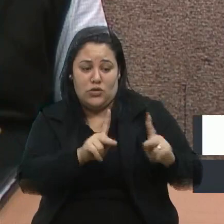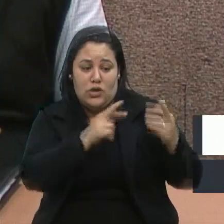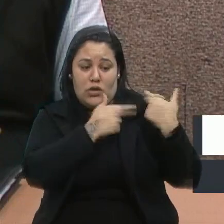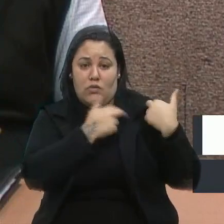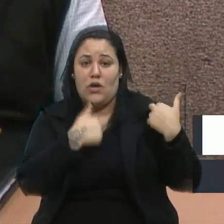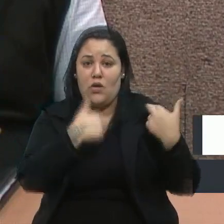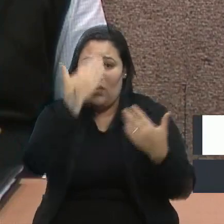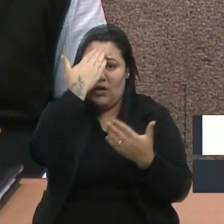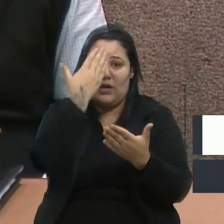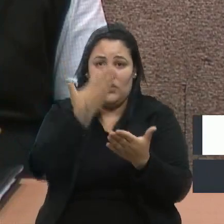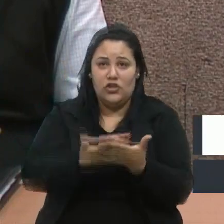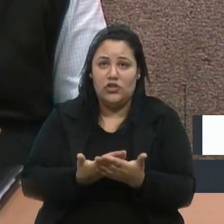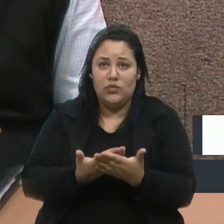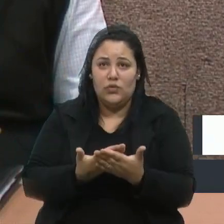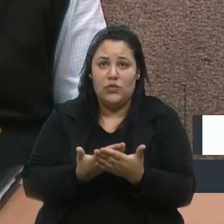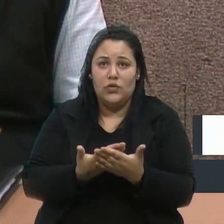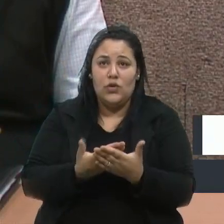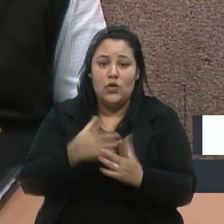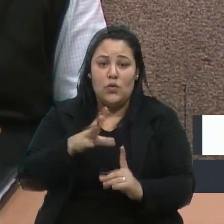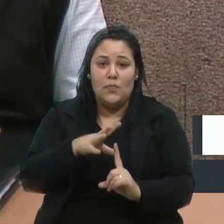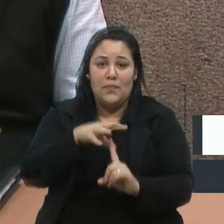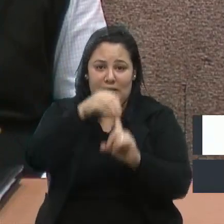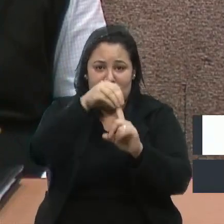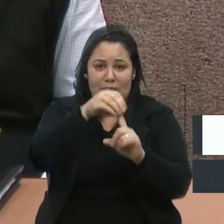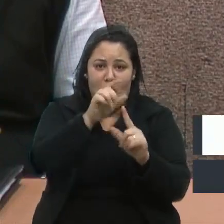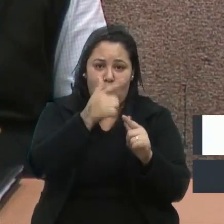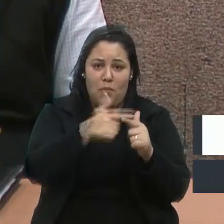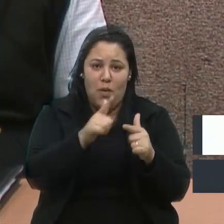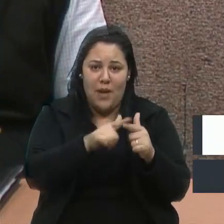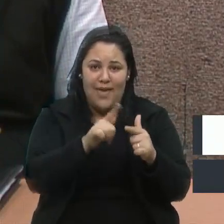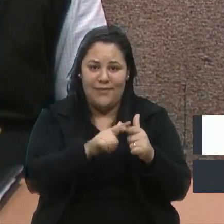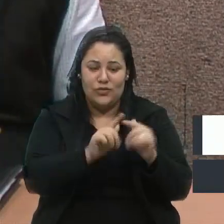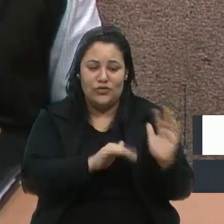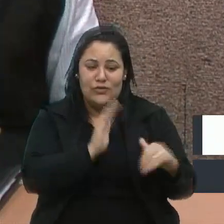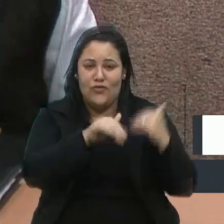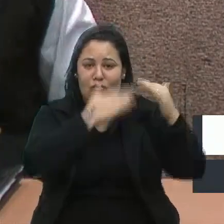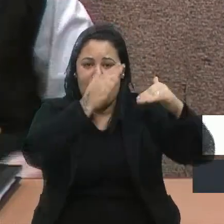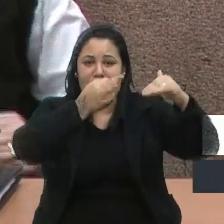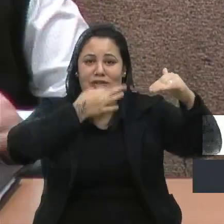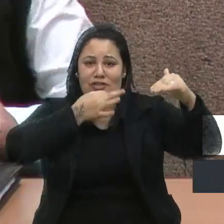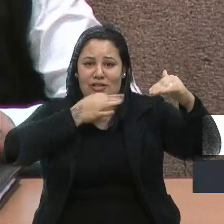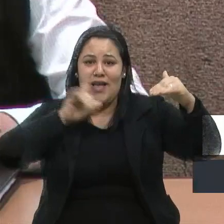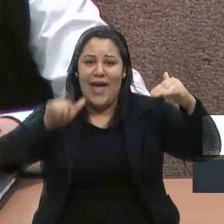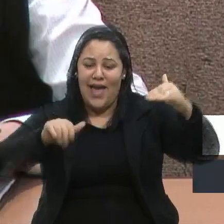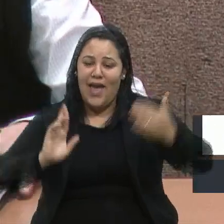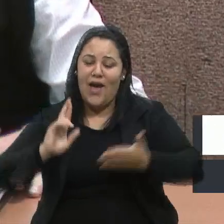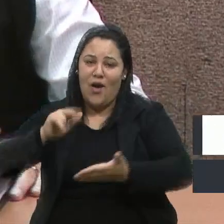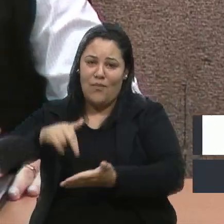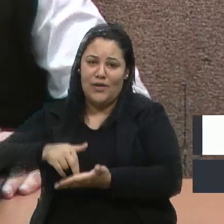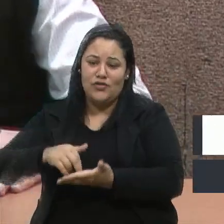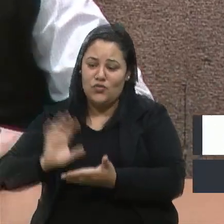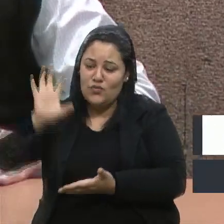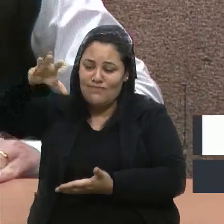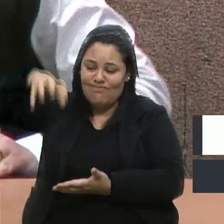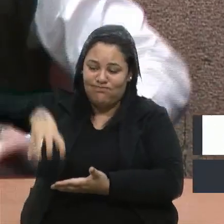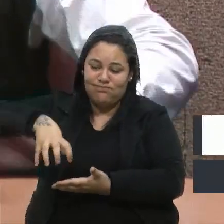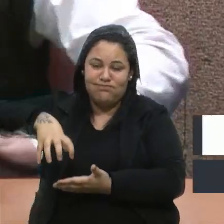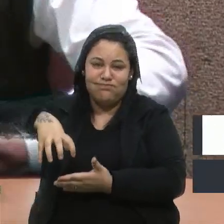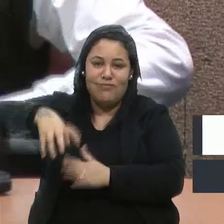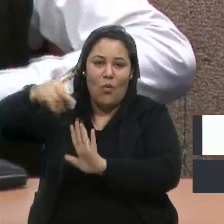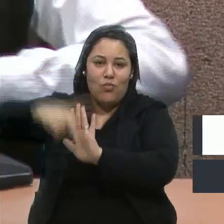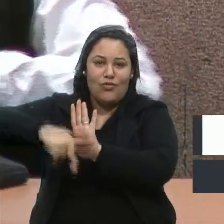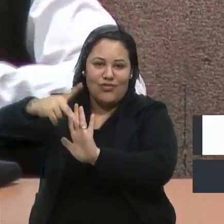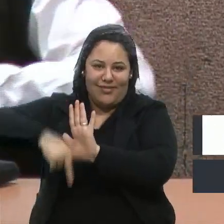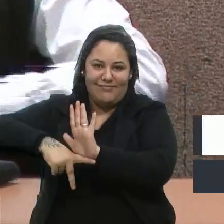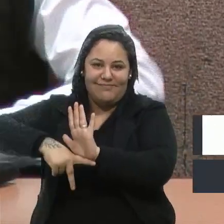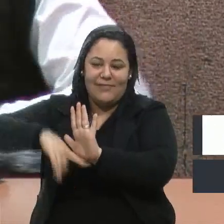dos corações do problema no âmbito do crescimento da nossa cidade hoje é realmente o setor de projetos. Nós temos